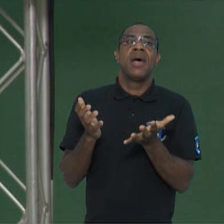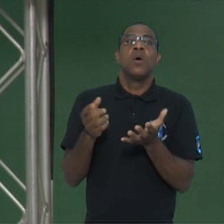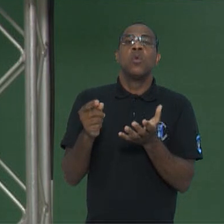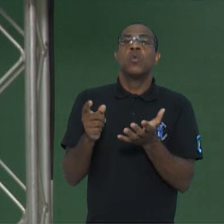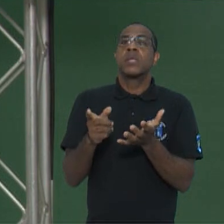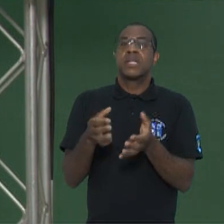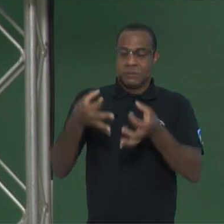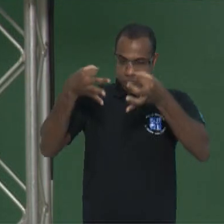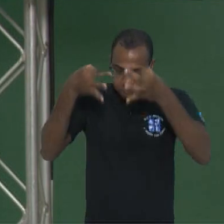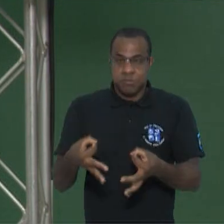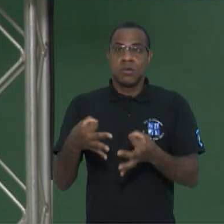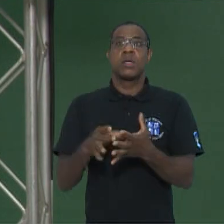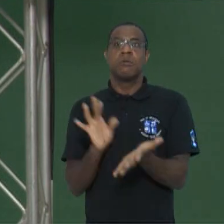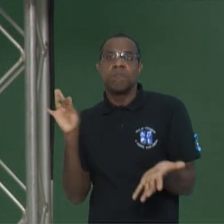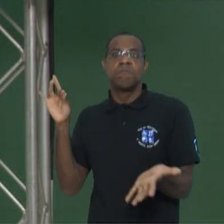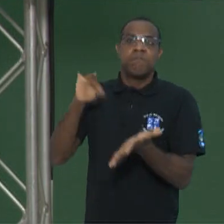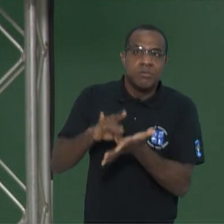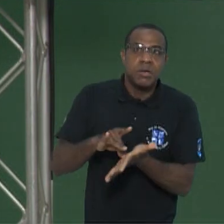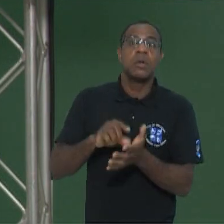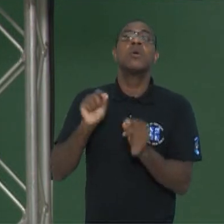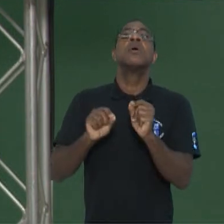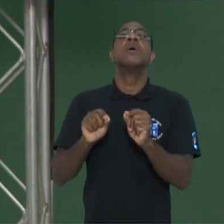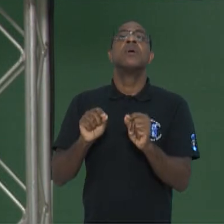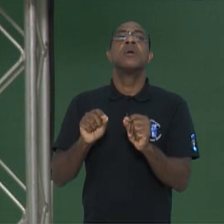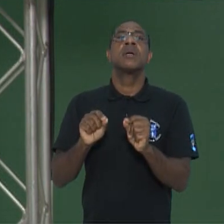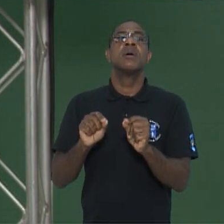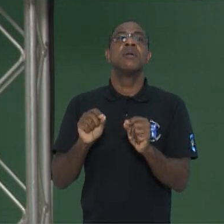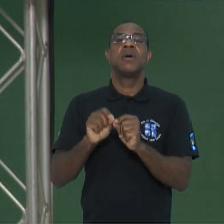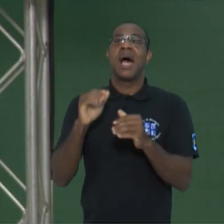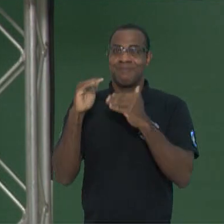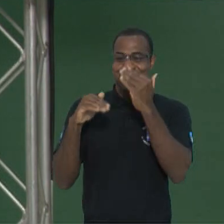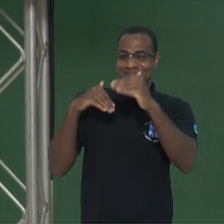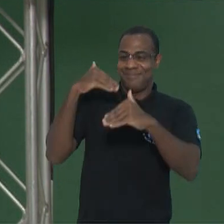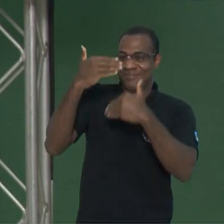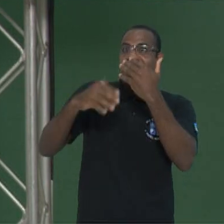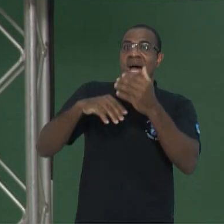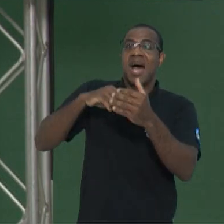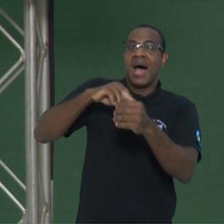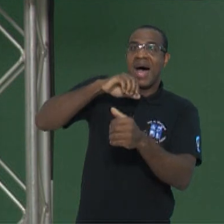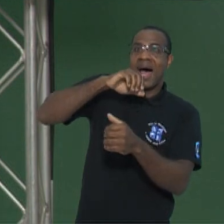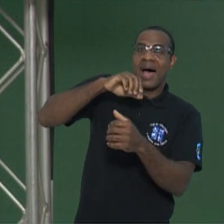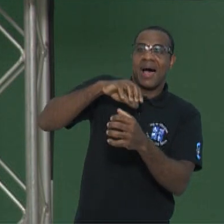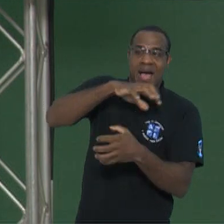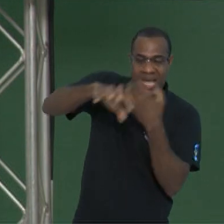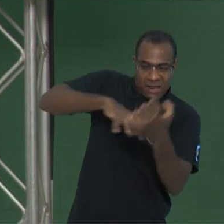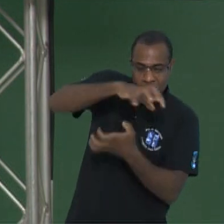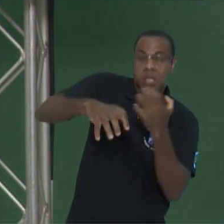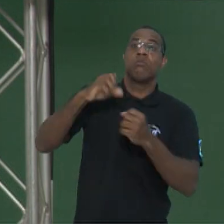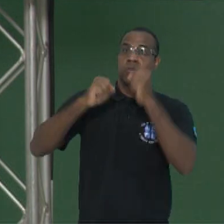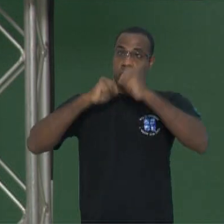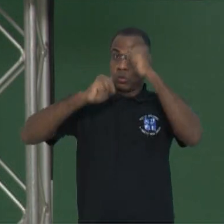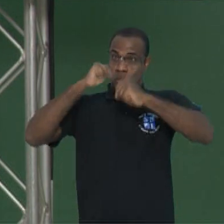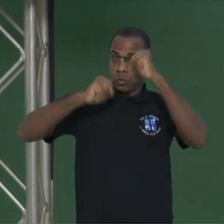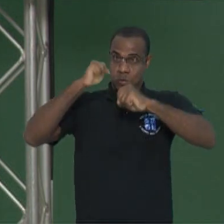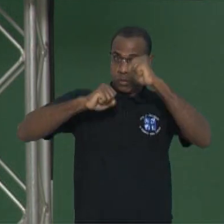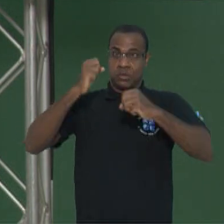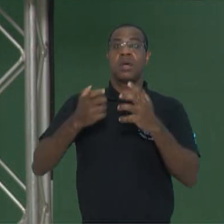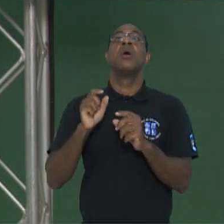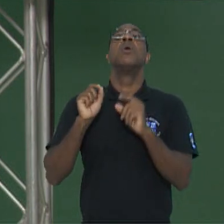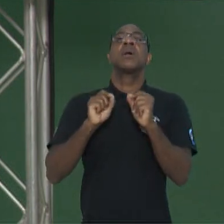solidificou, o que consolidou, na verdade, foi a Revolução Industrial. Porque ela inicia na Europa, então eles são